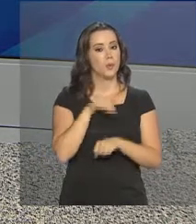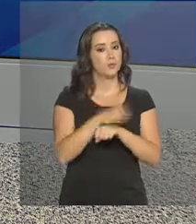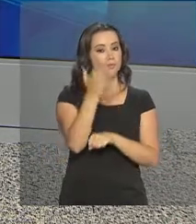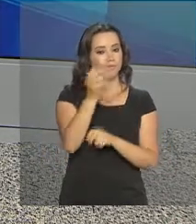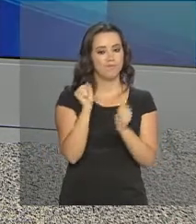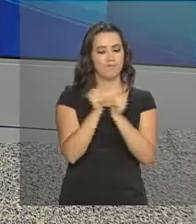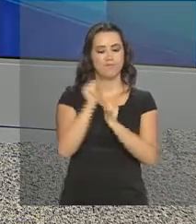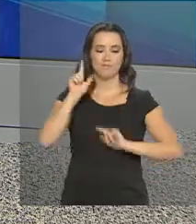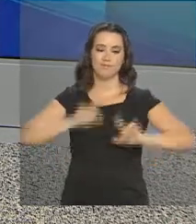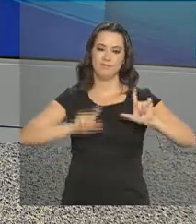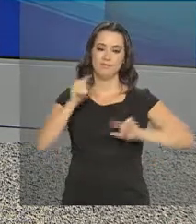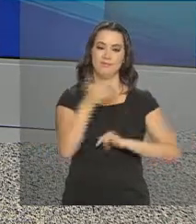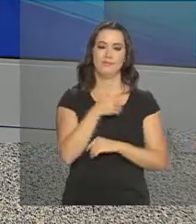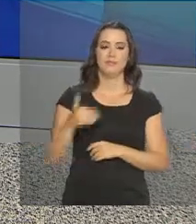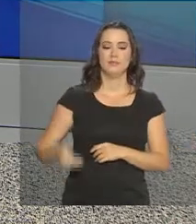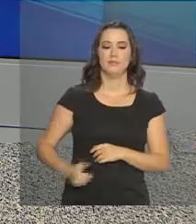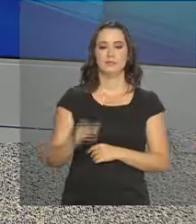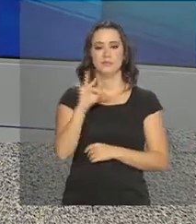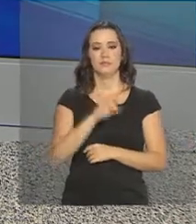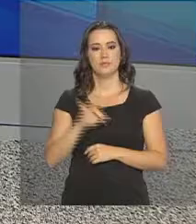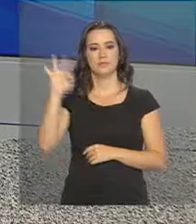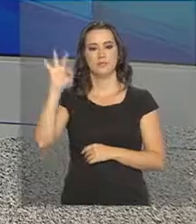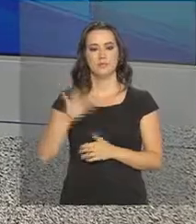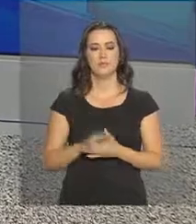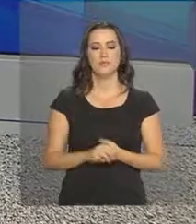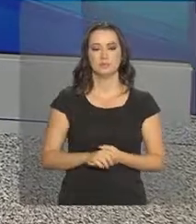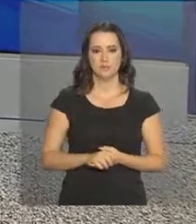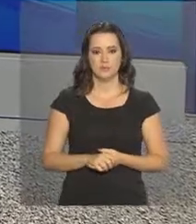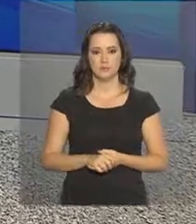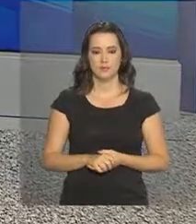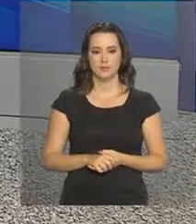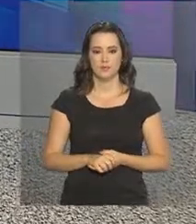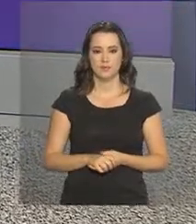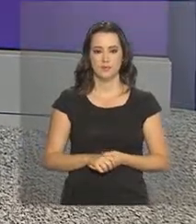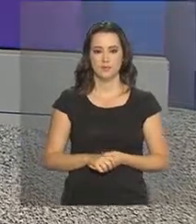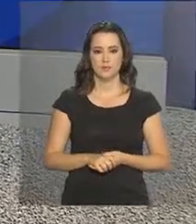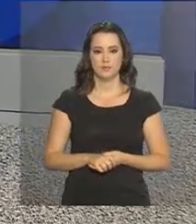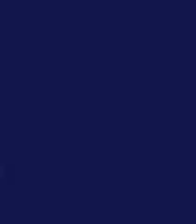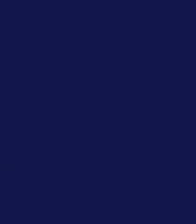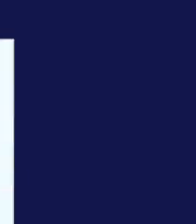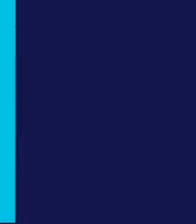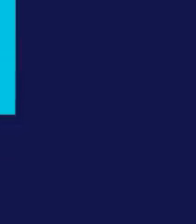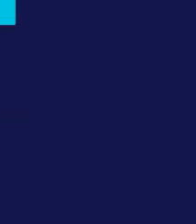noite pra você continue com a gente aqui na nbr a tv do governo federal